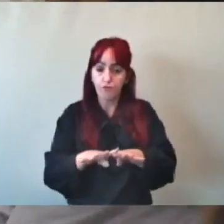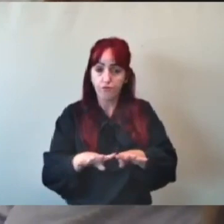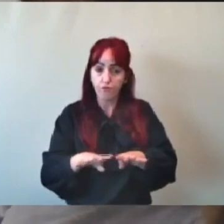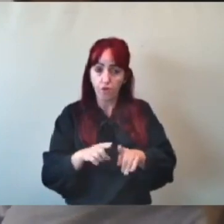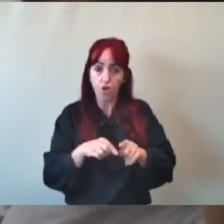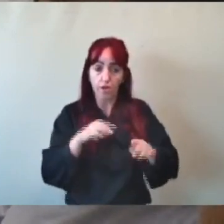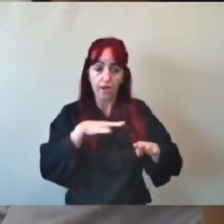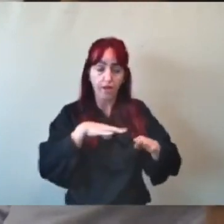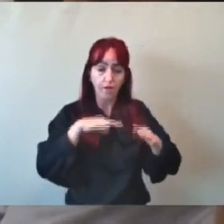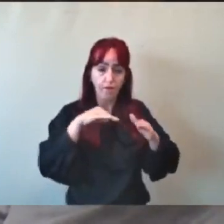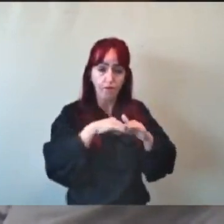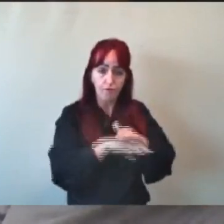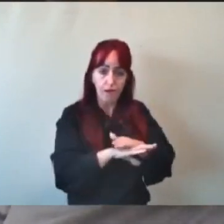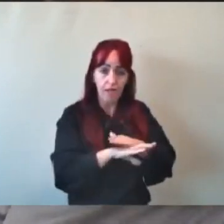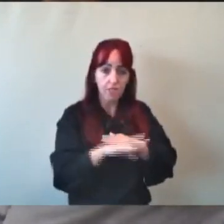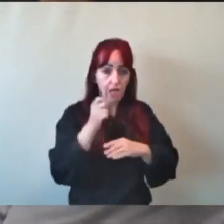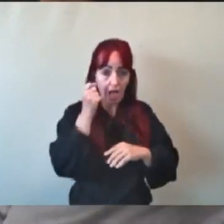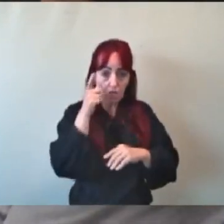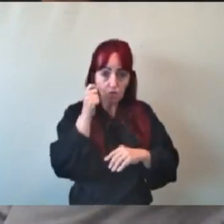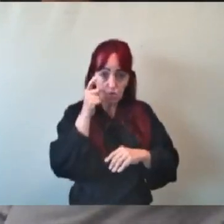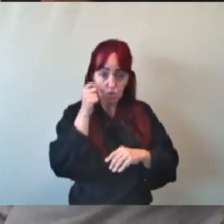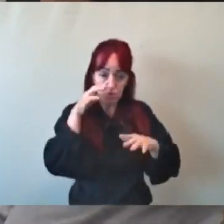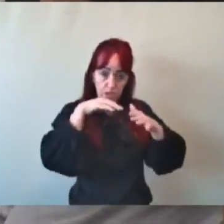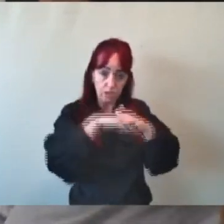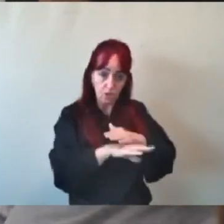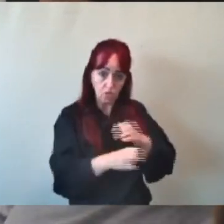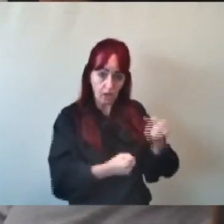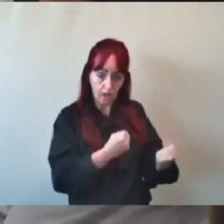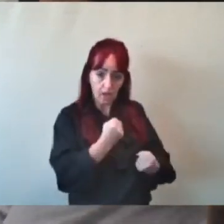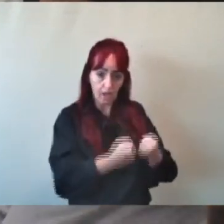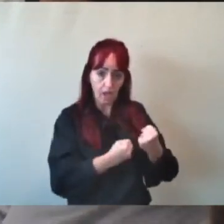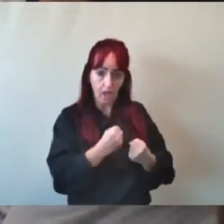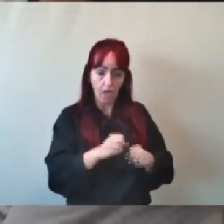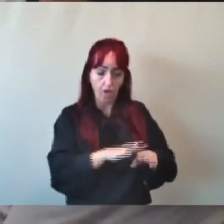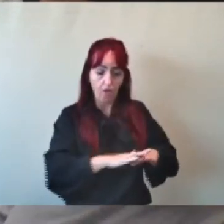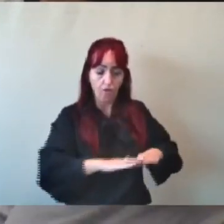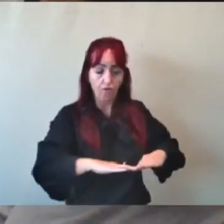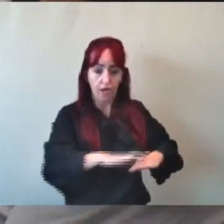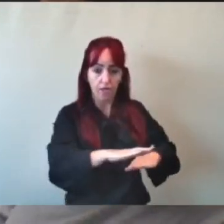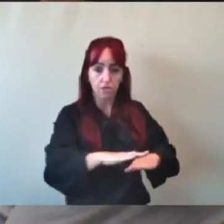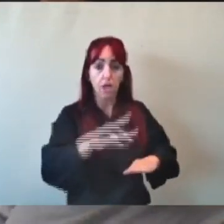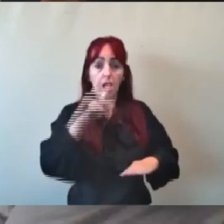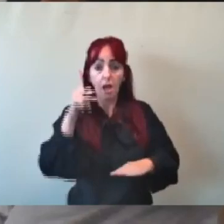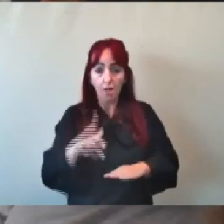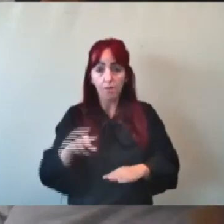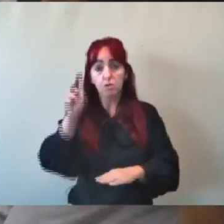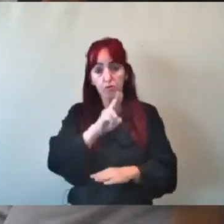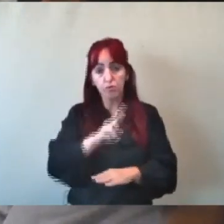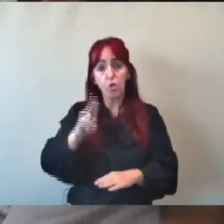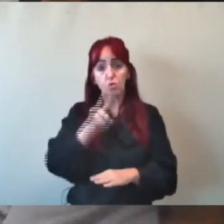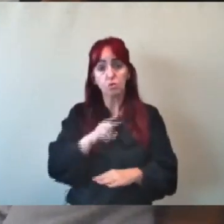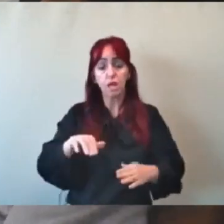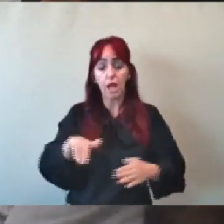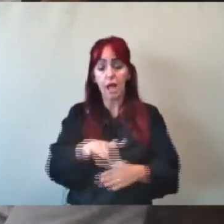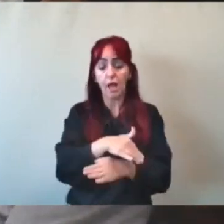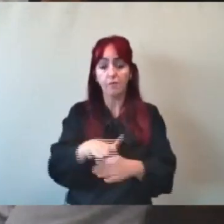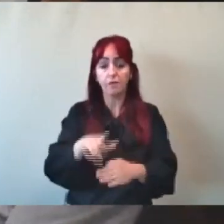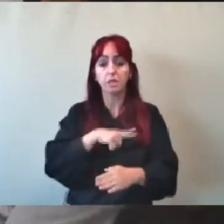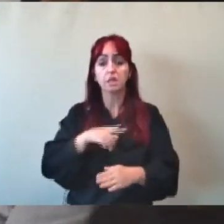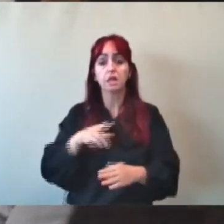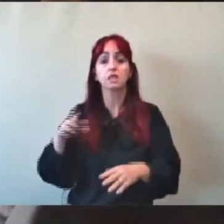azul, para que o pessoa que for usar a avenida, for comprar na avenida, tem lugar para